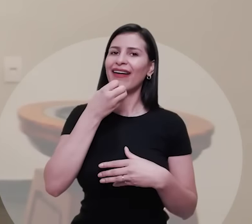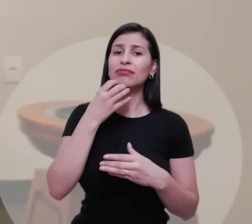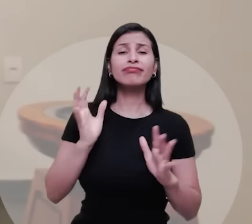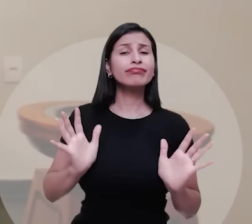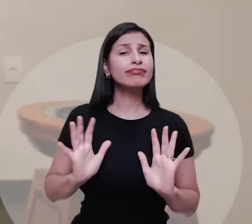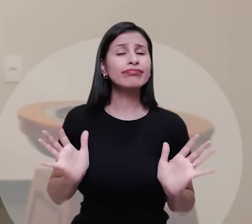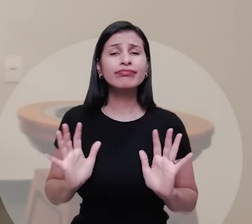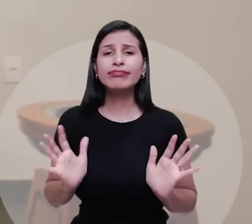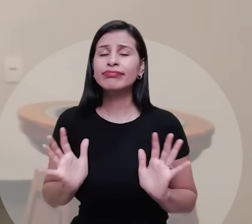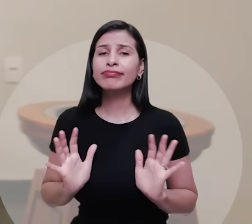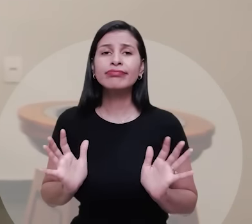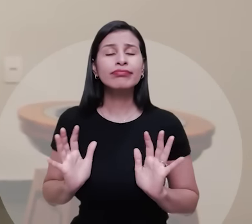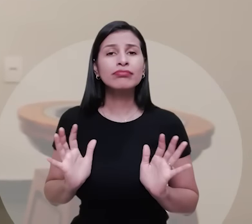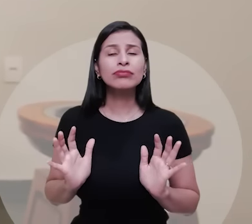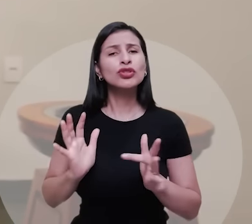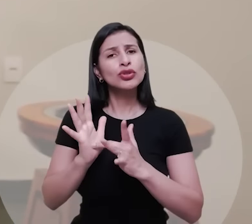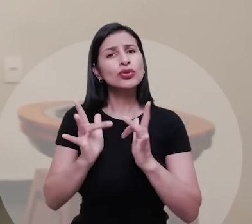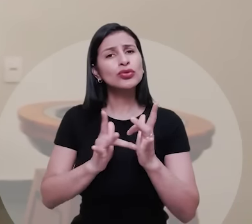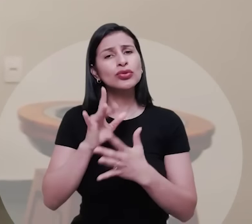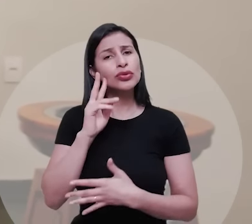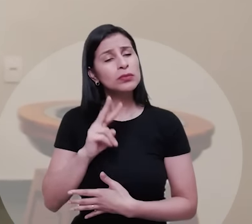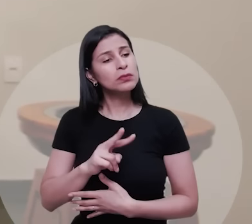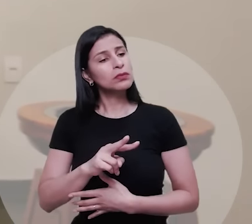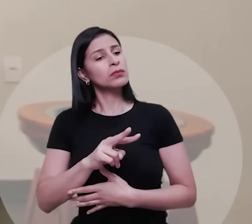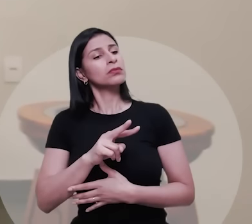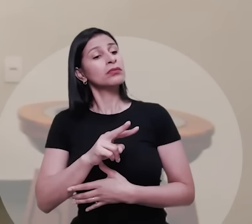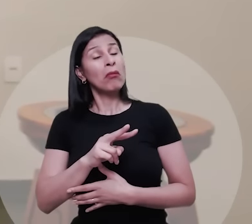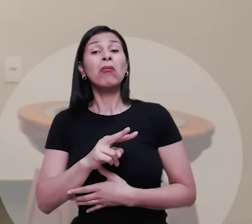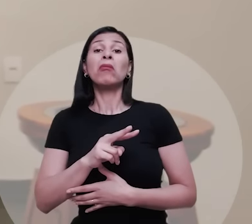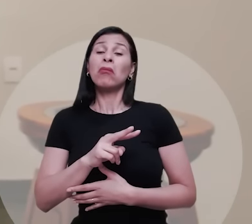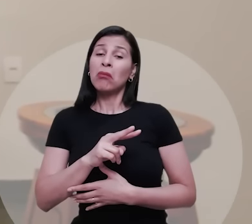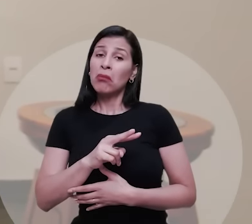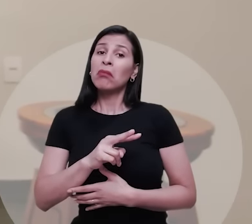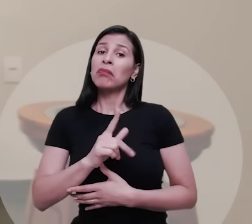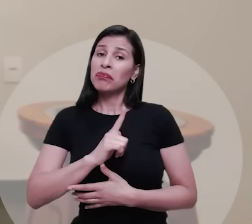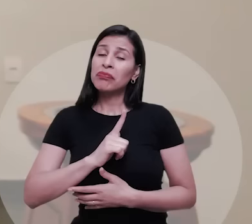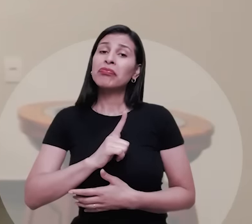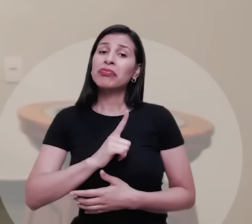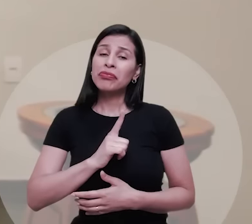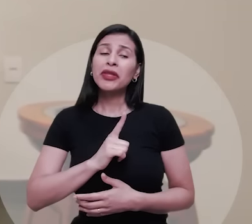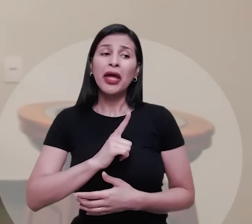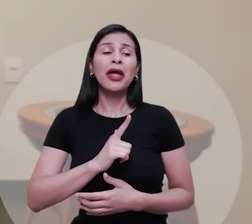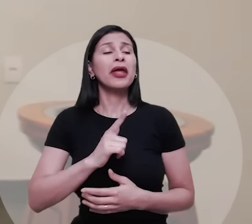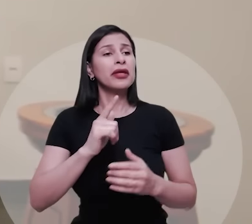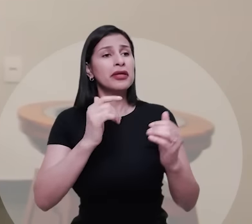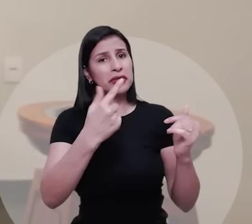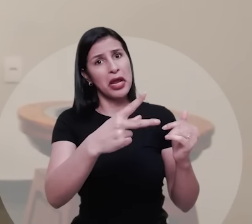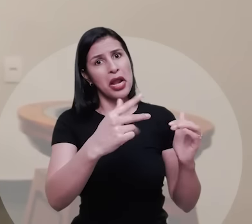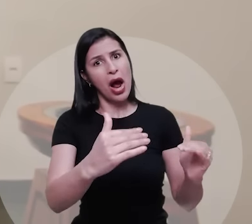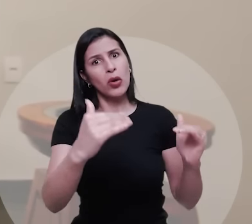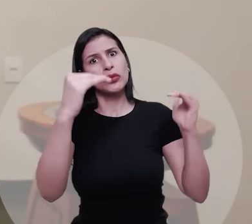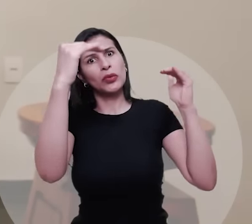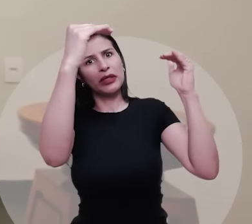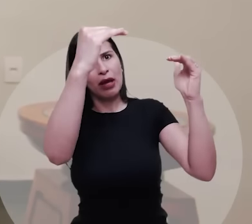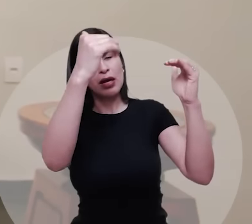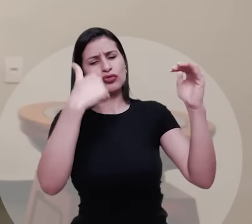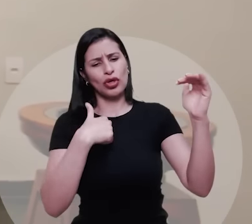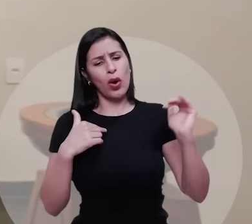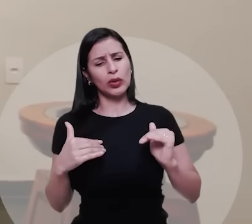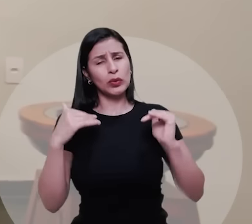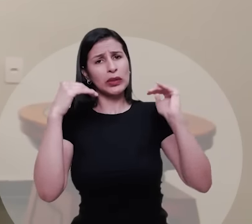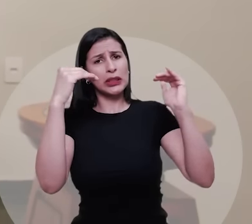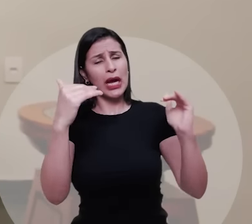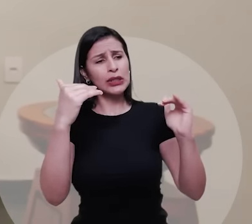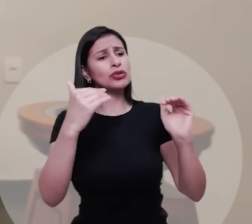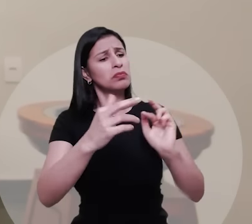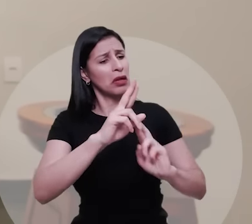para Jesus que nesse respeito mútuo entre homens de autoridade não precisa